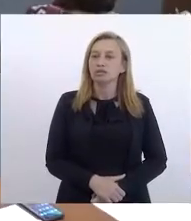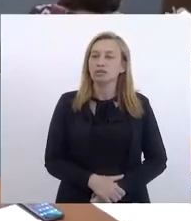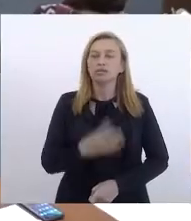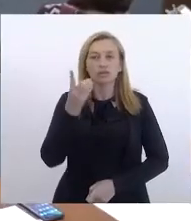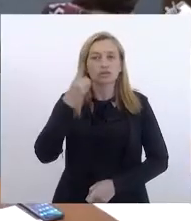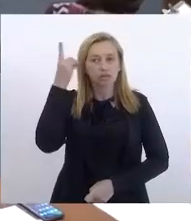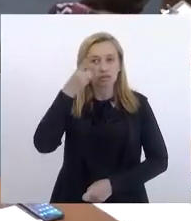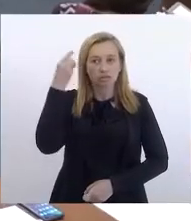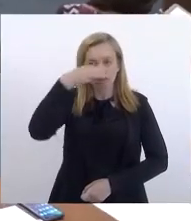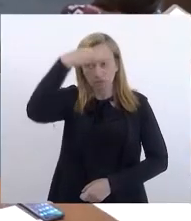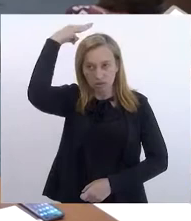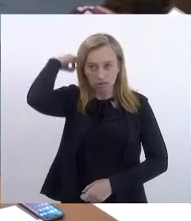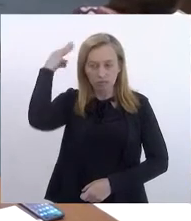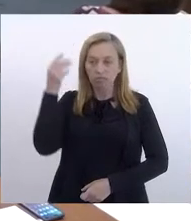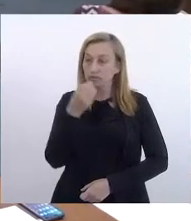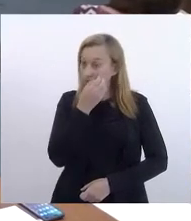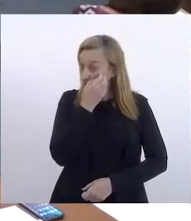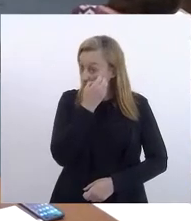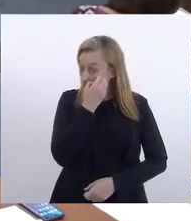Deputado Márcio Pacheco.